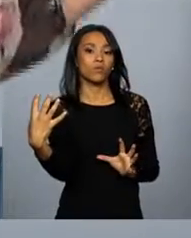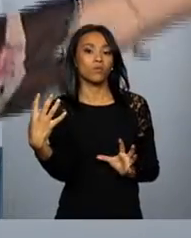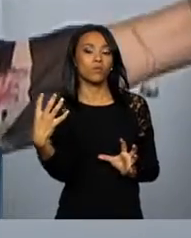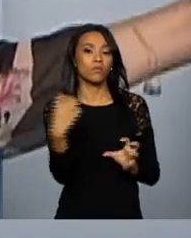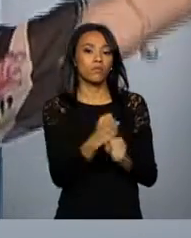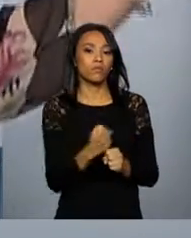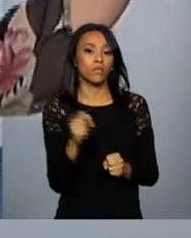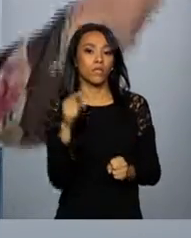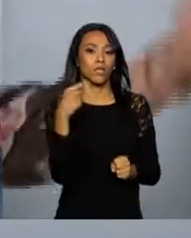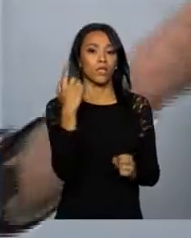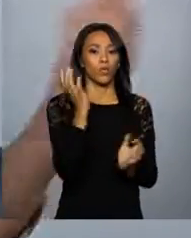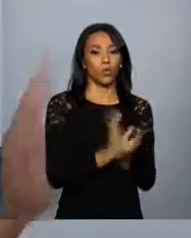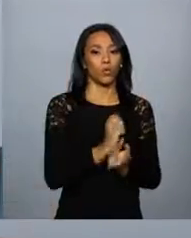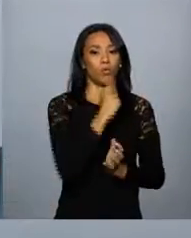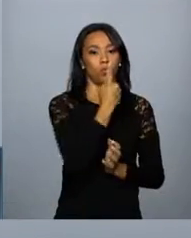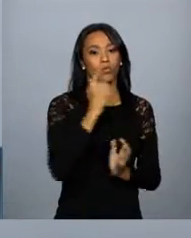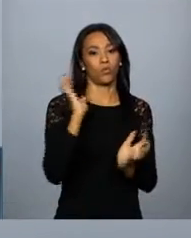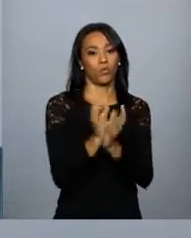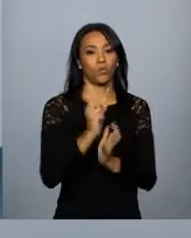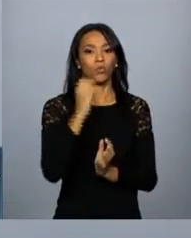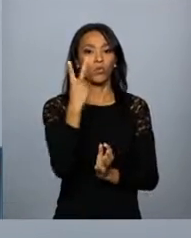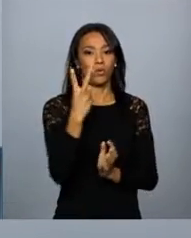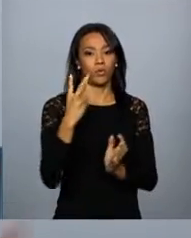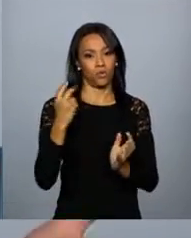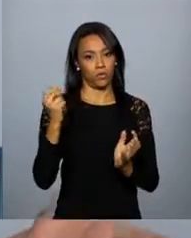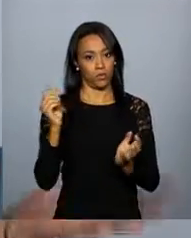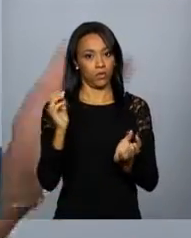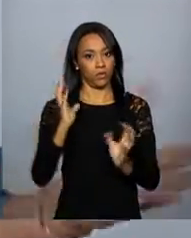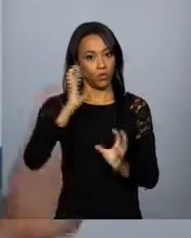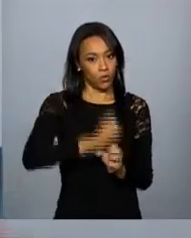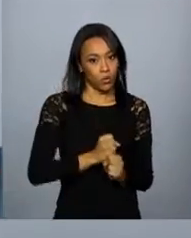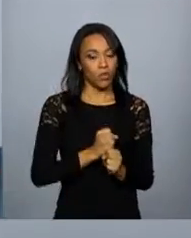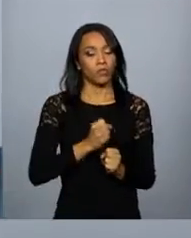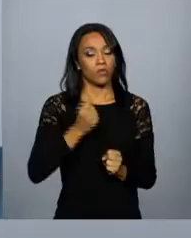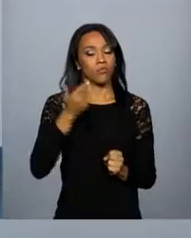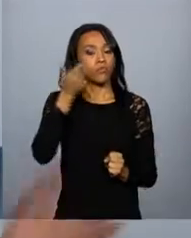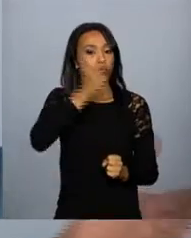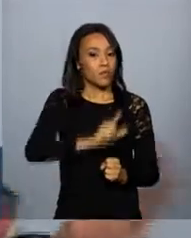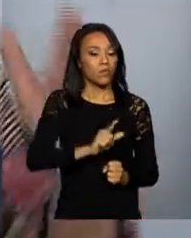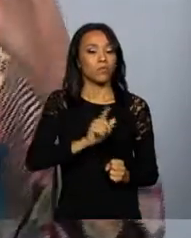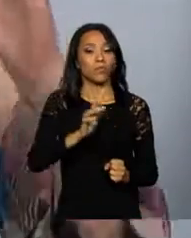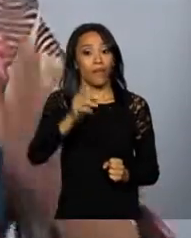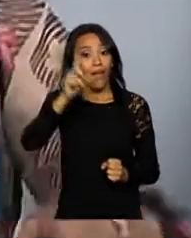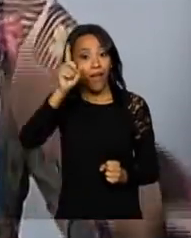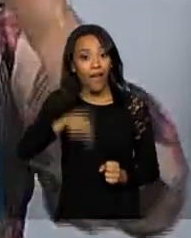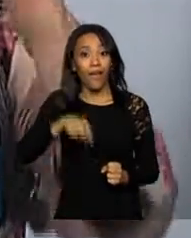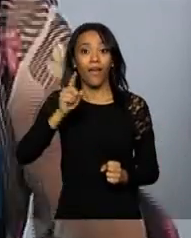Casa Minha Vida 1 e Minha Casa Minha Vida 2, nós atingimos. É o